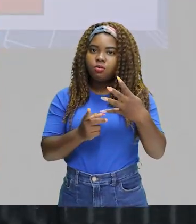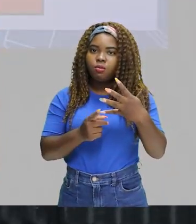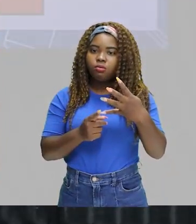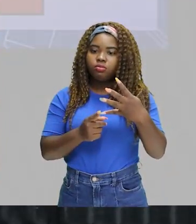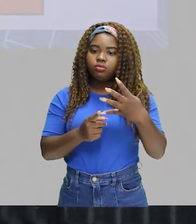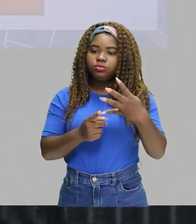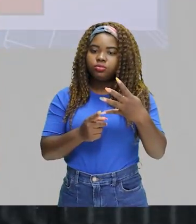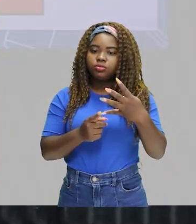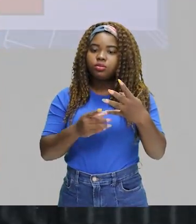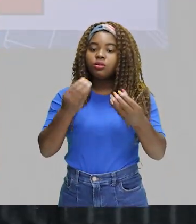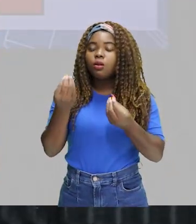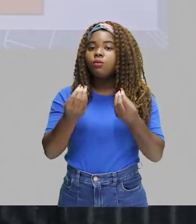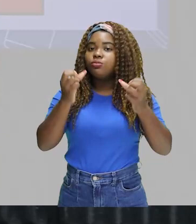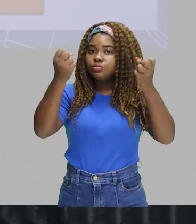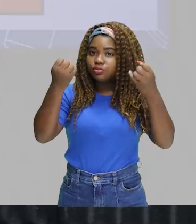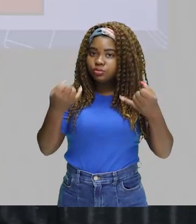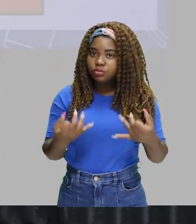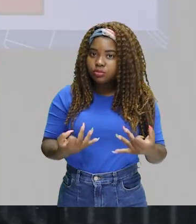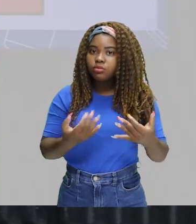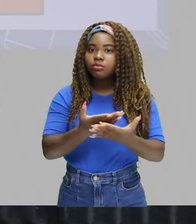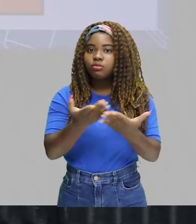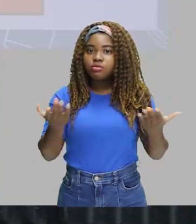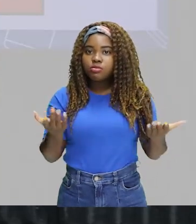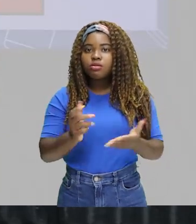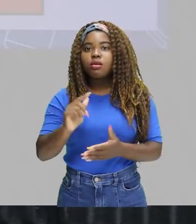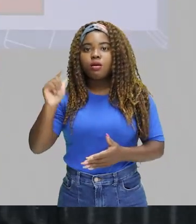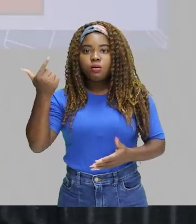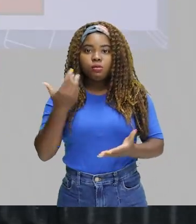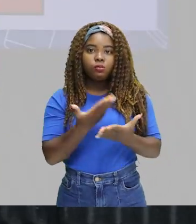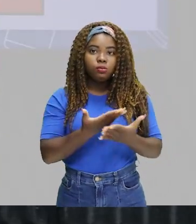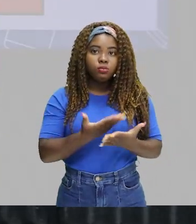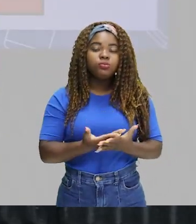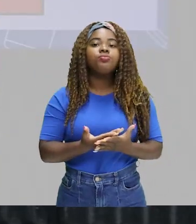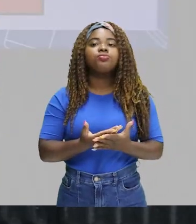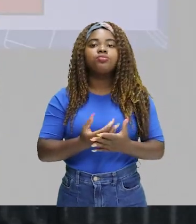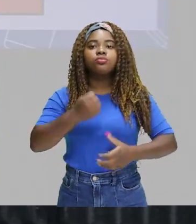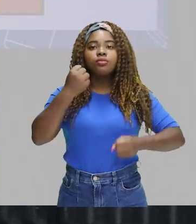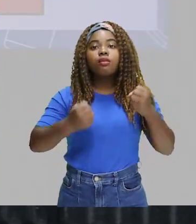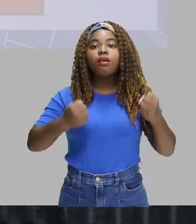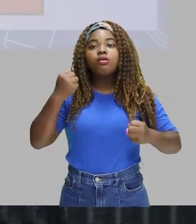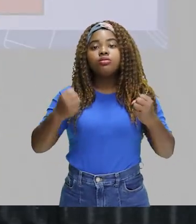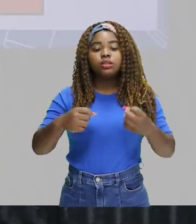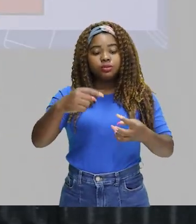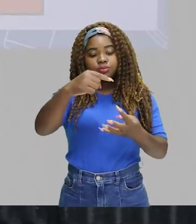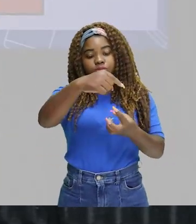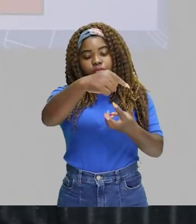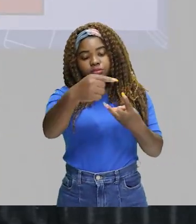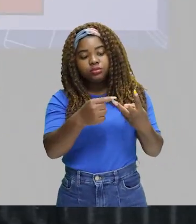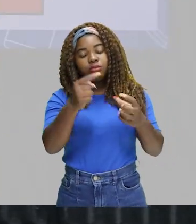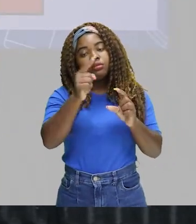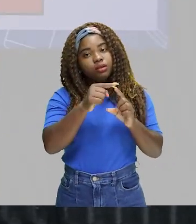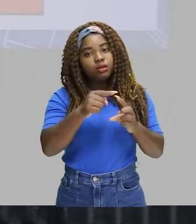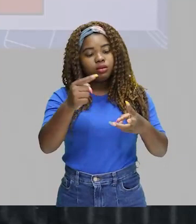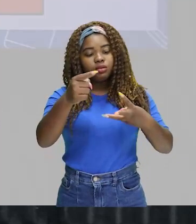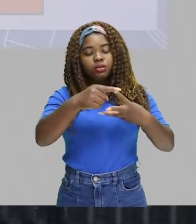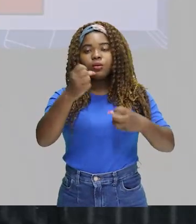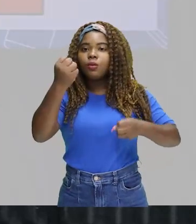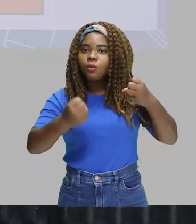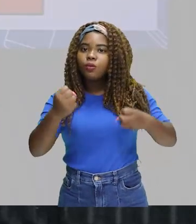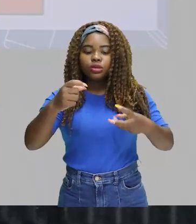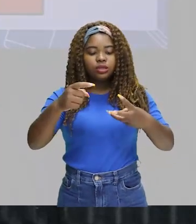dardo. Como eu já falei para vocês anteriormente nas outras aulas, atletismo consta de 3 modalidades: corridas,